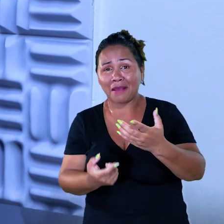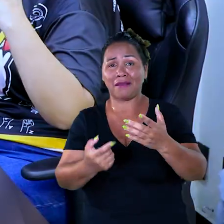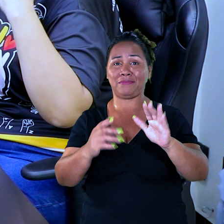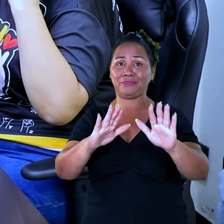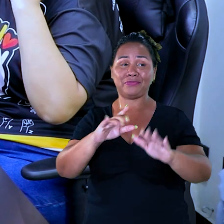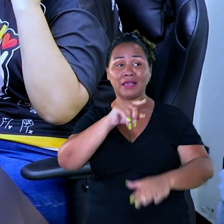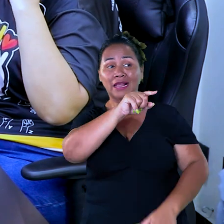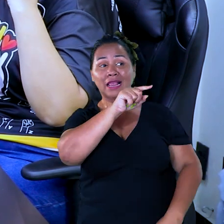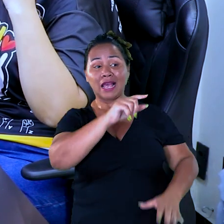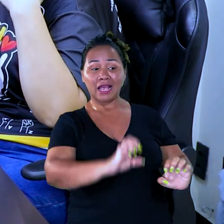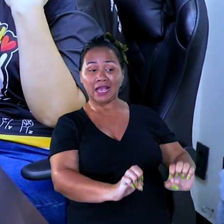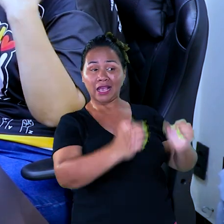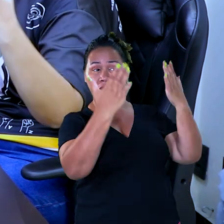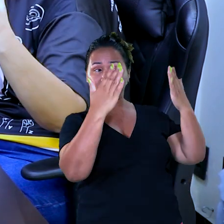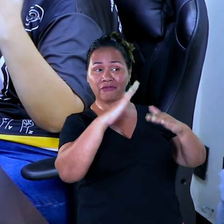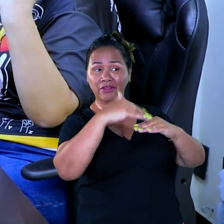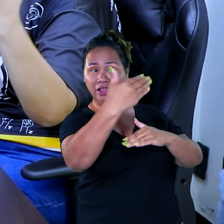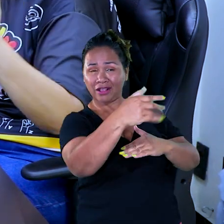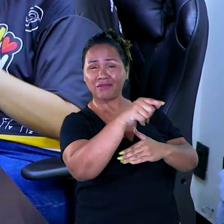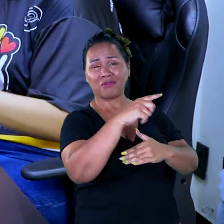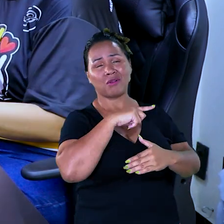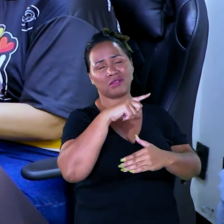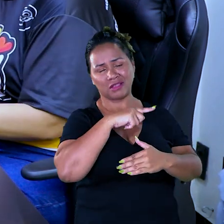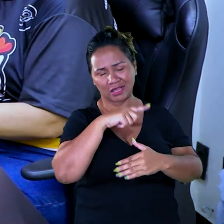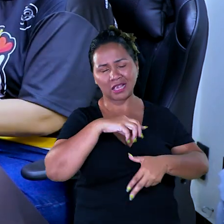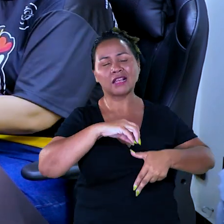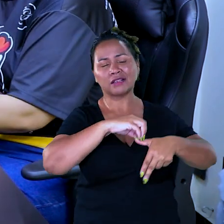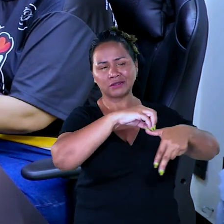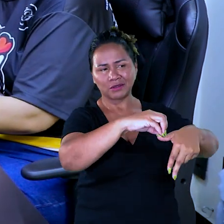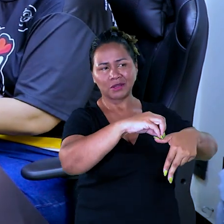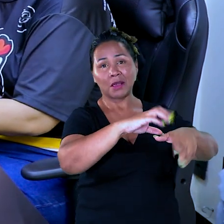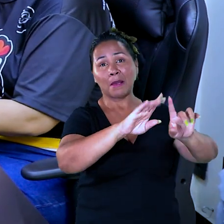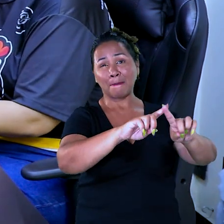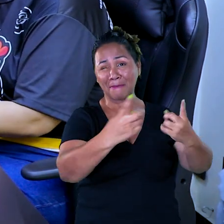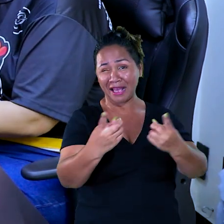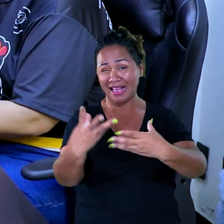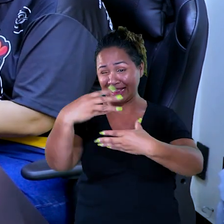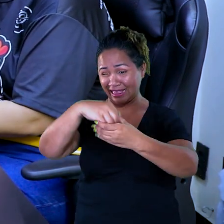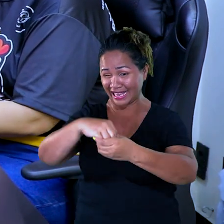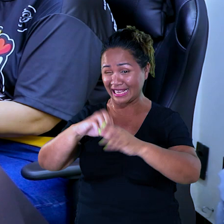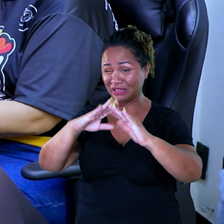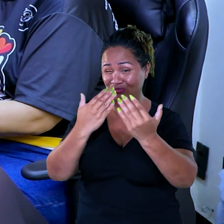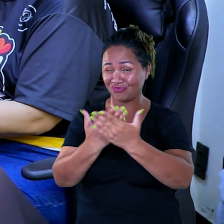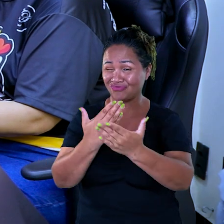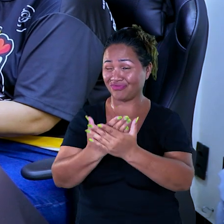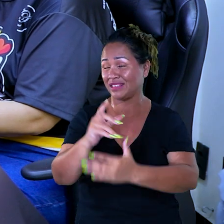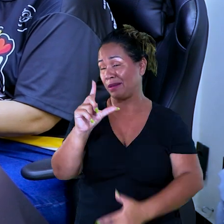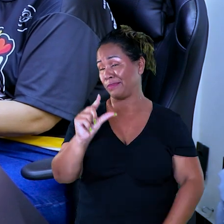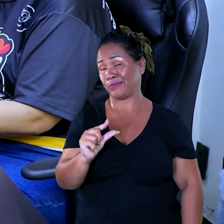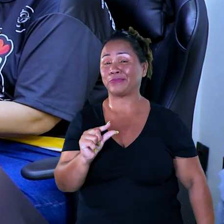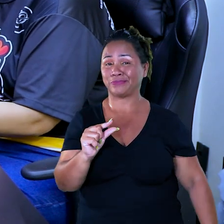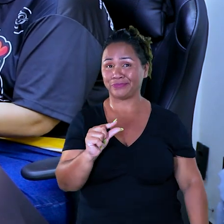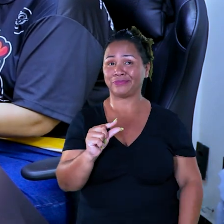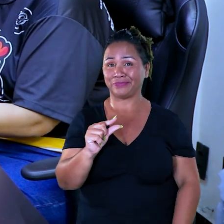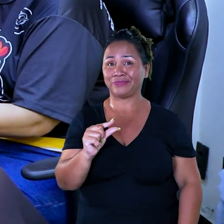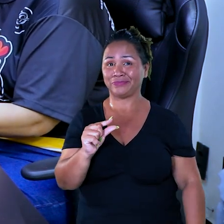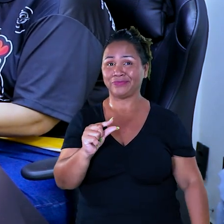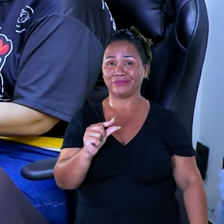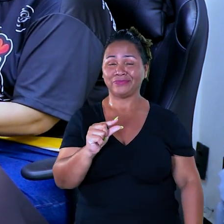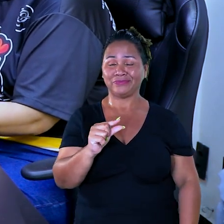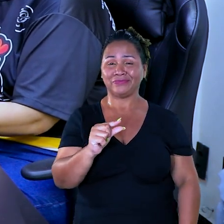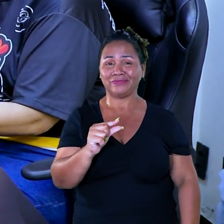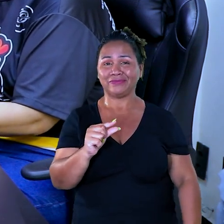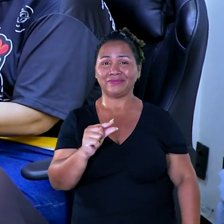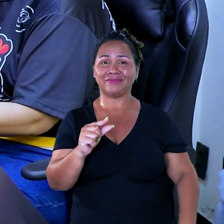lá fora, questões profissionais lá fora, mas dentro de escola são bem poucos, né? E as nossas queridas